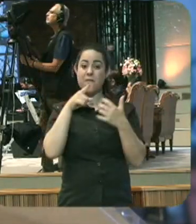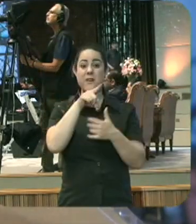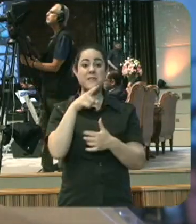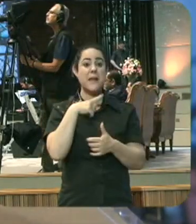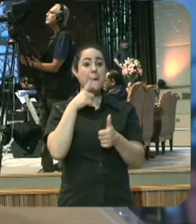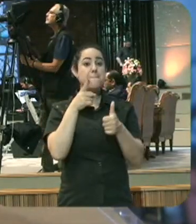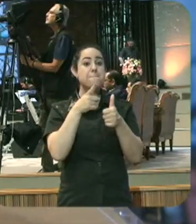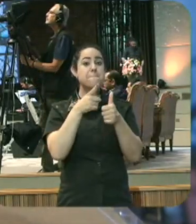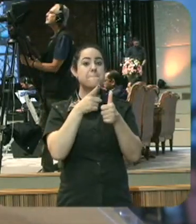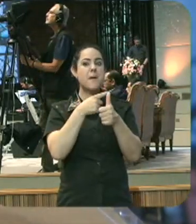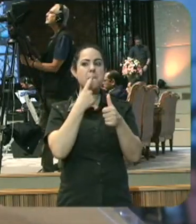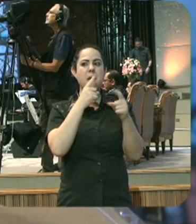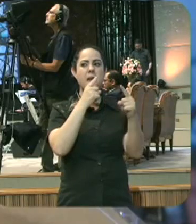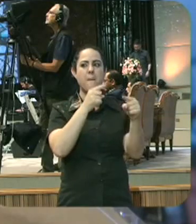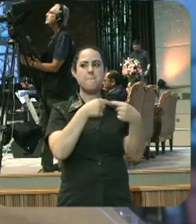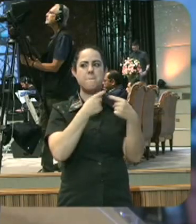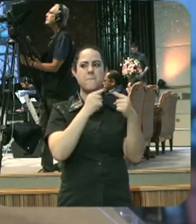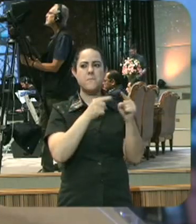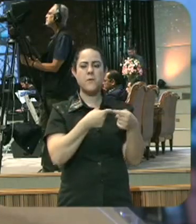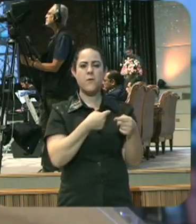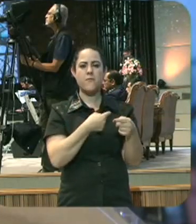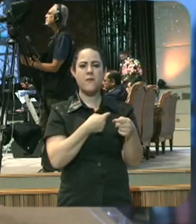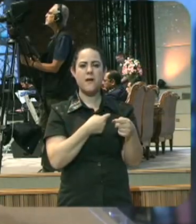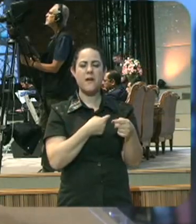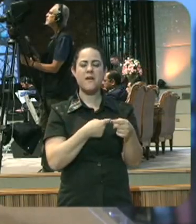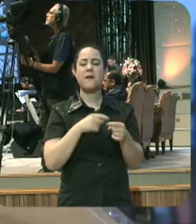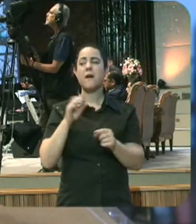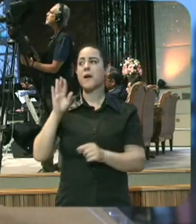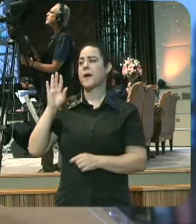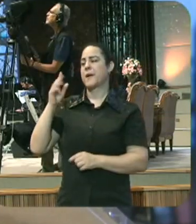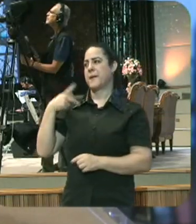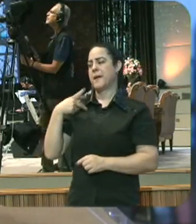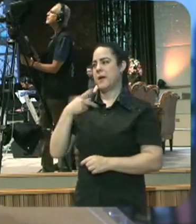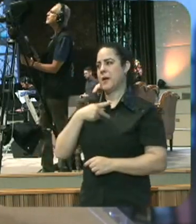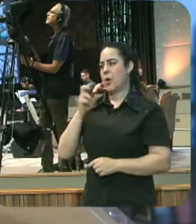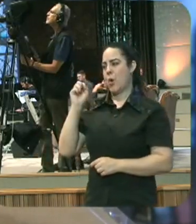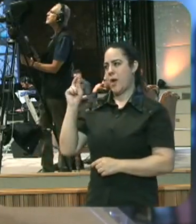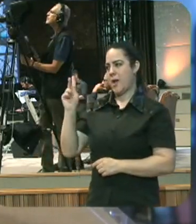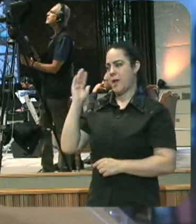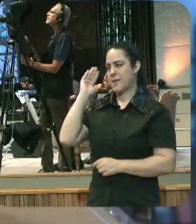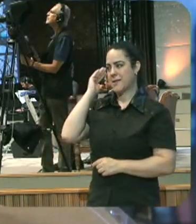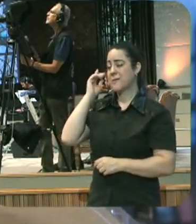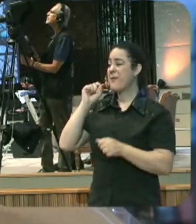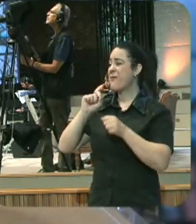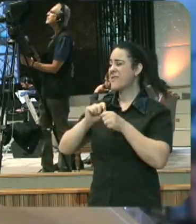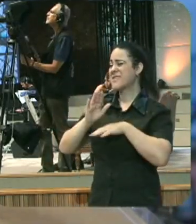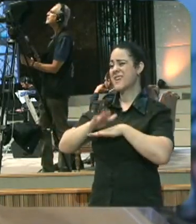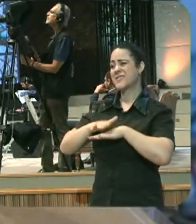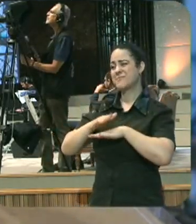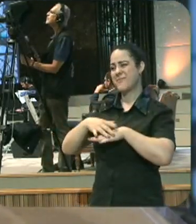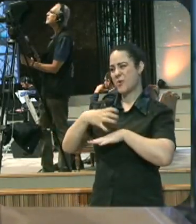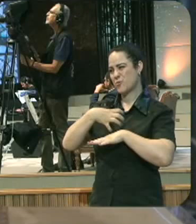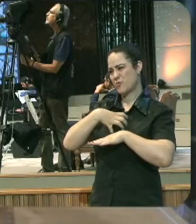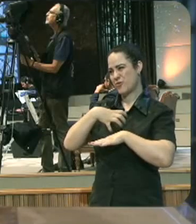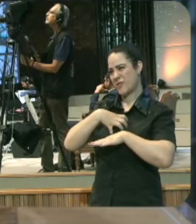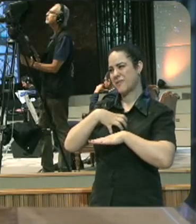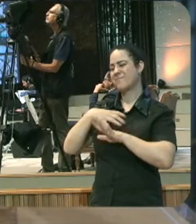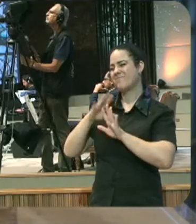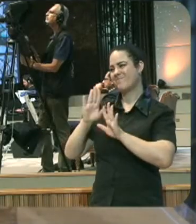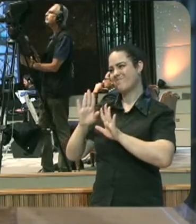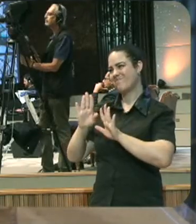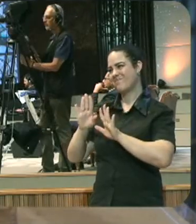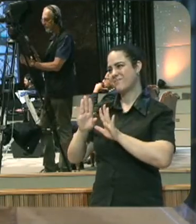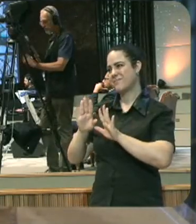grande tentação, é dizer: pastor, ok, já entendi, mas eu vou fazer do meu jeito.